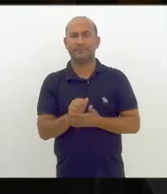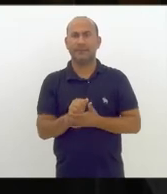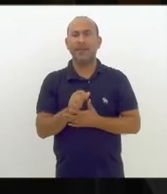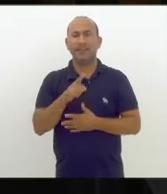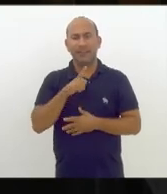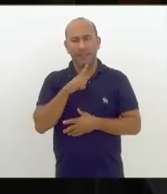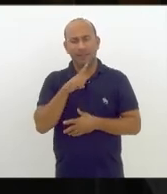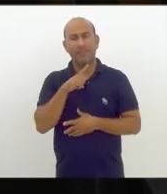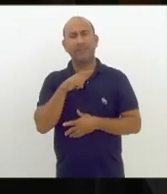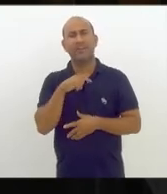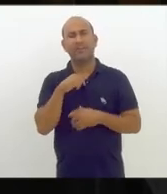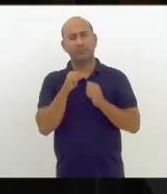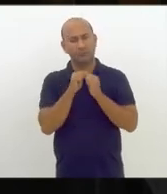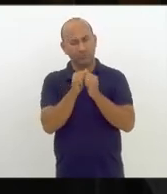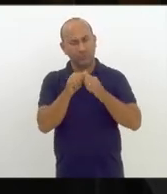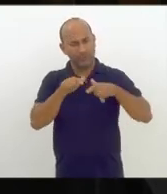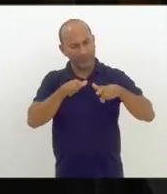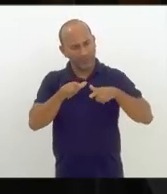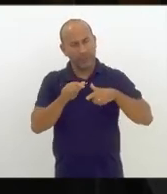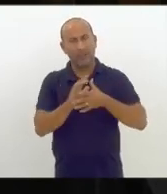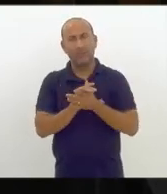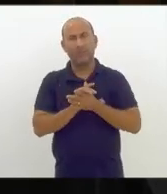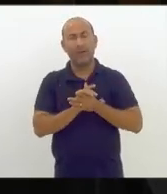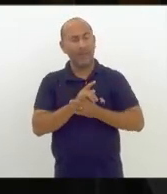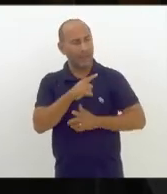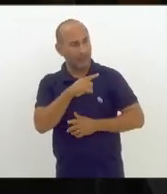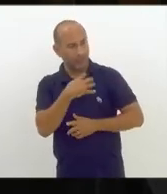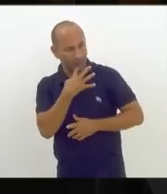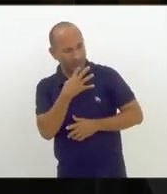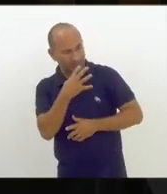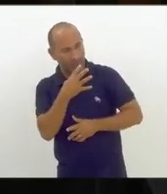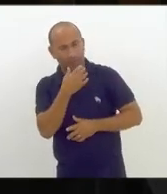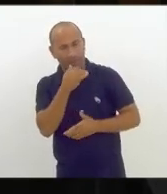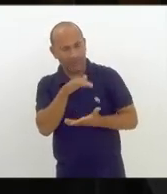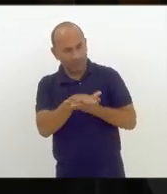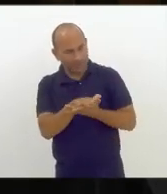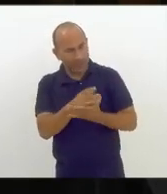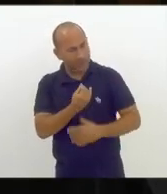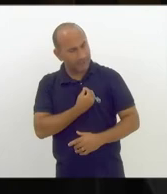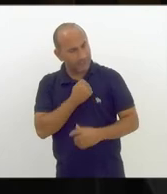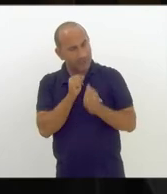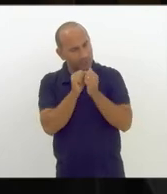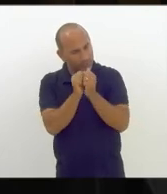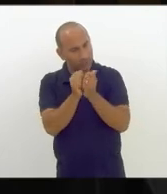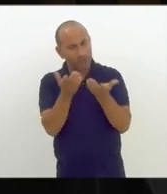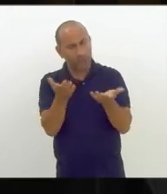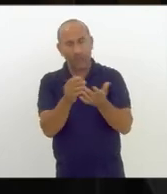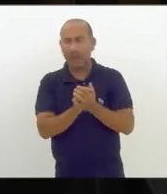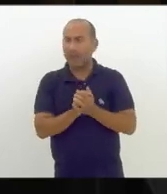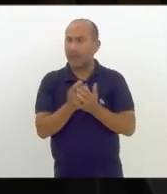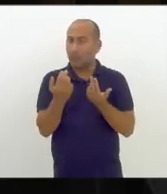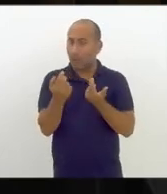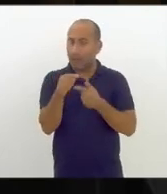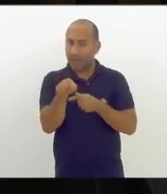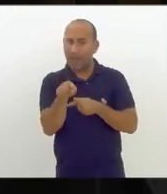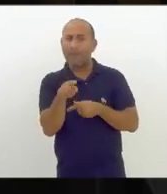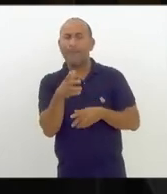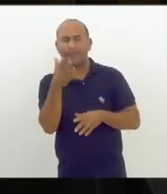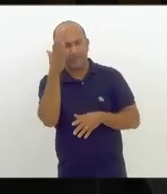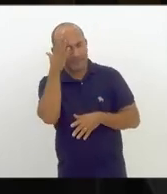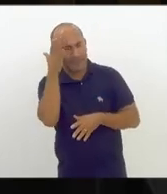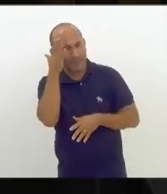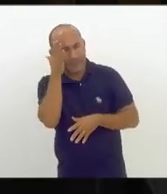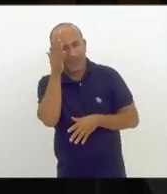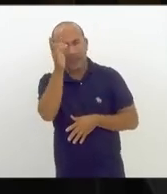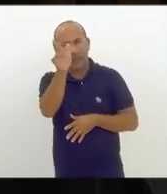passaram pela gente, nós conhecíamos a Viviane, e eu conheci o marido dela, convivia com ele, às vezes encontrava, não tanto quanto ela, mas sabia quem era o engenheiro,